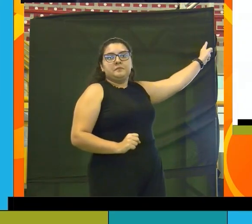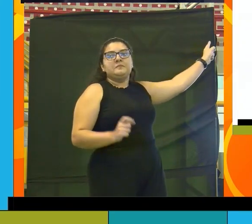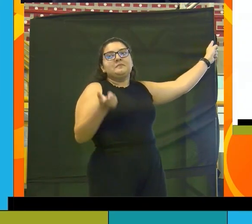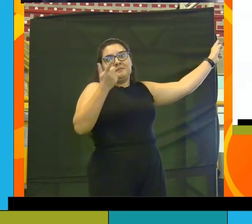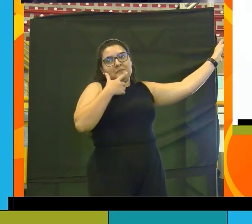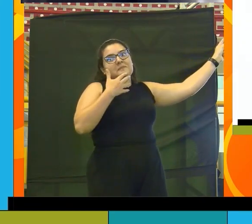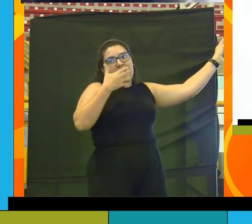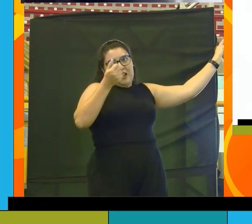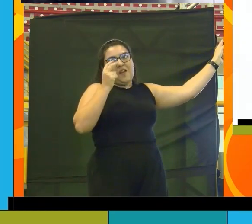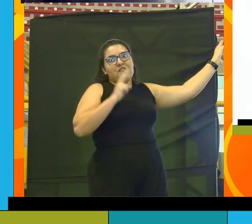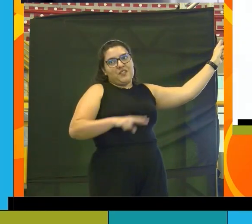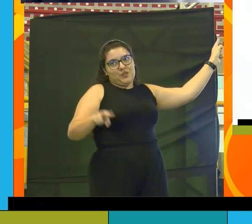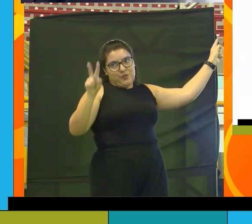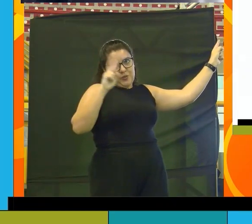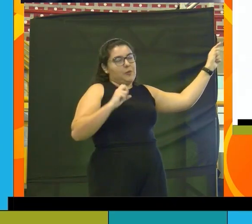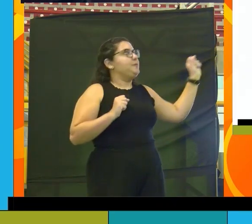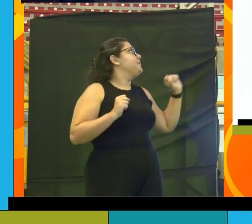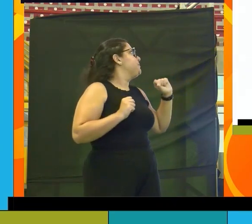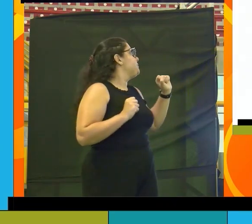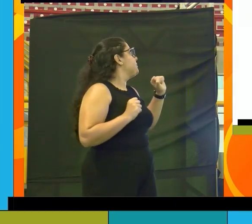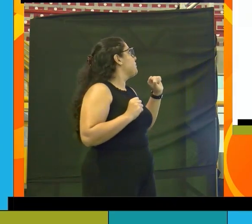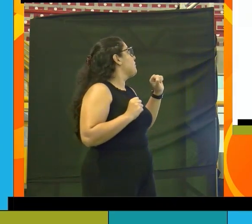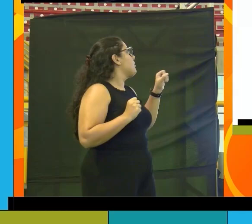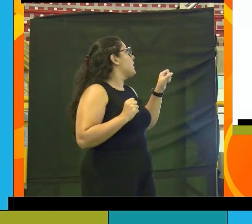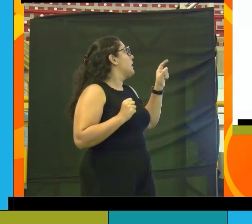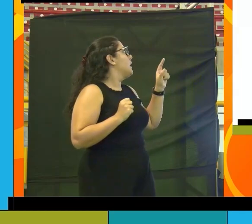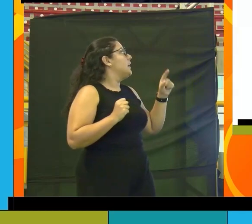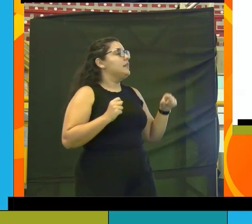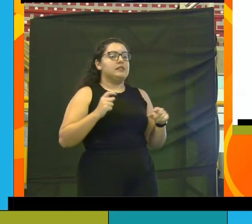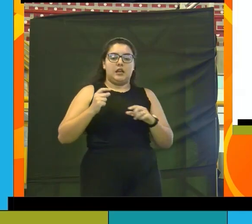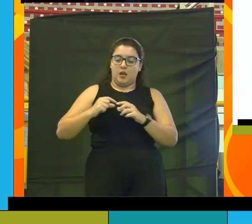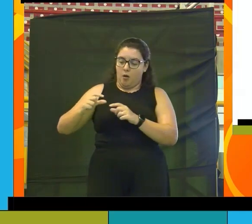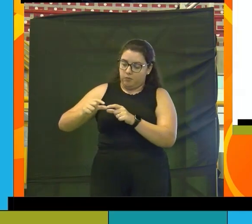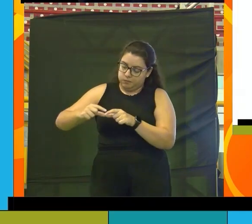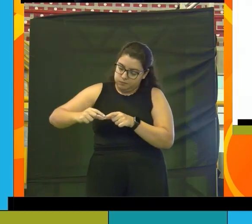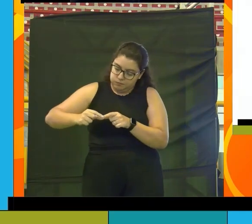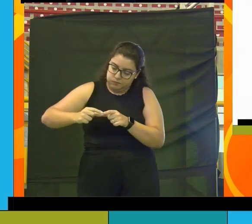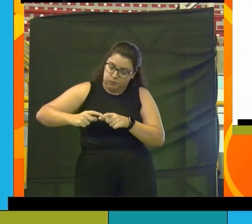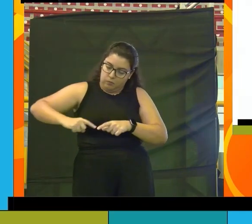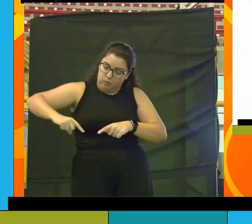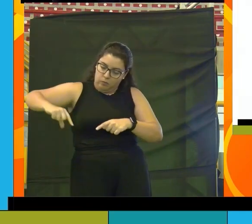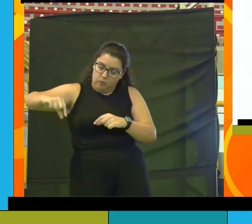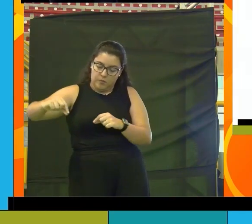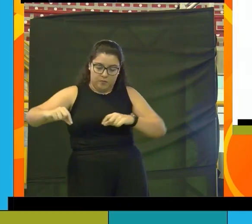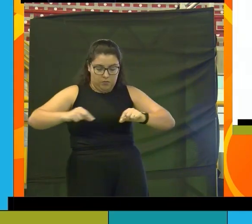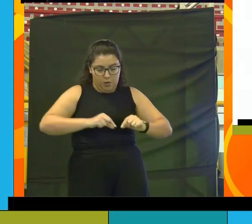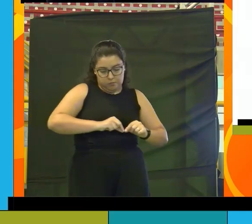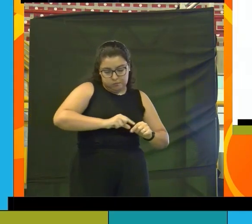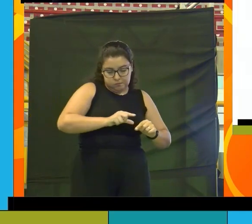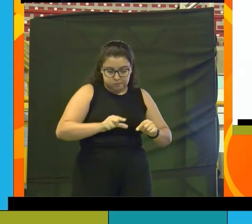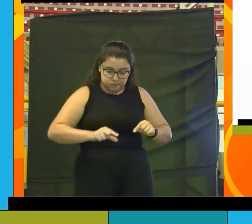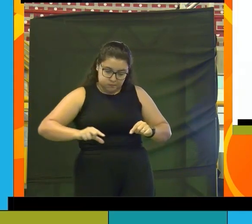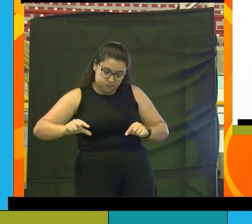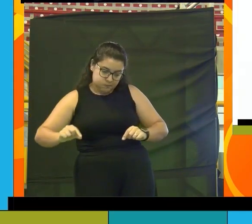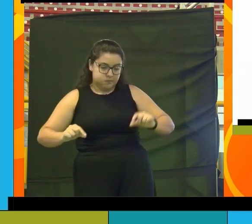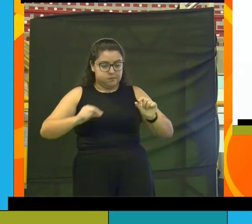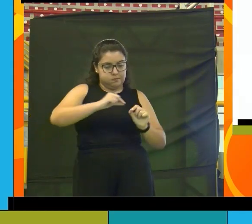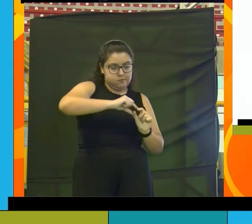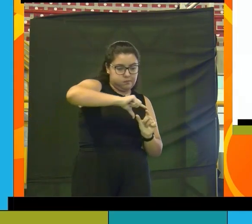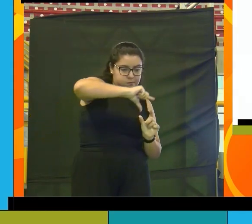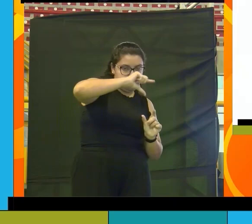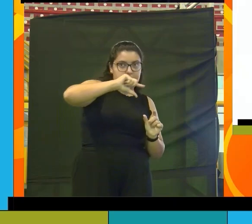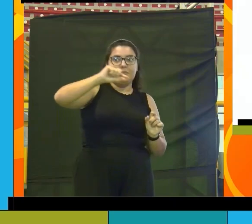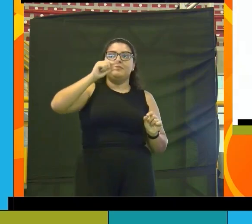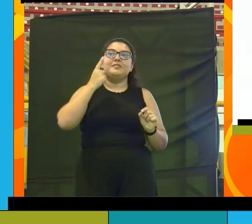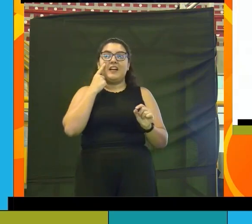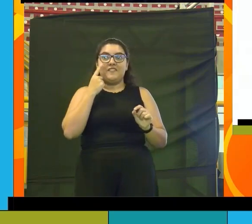fica melhor. Vocês conseguem ver o tamanho das organelas em nanômetros, onde esse nano, vocês